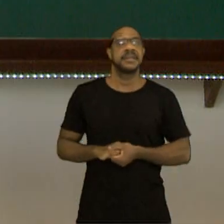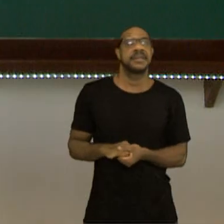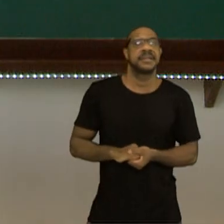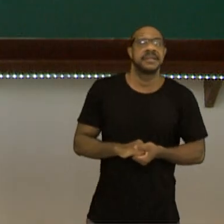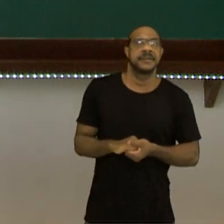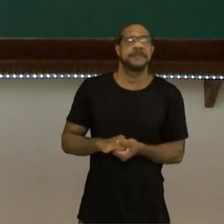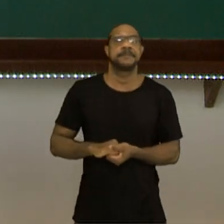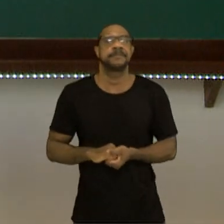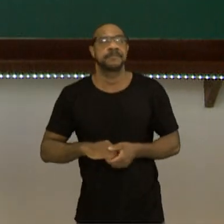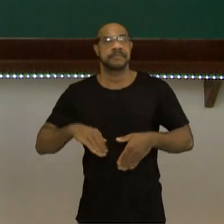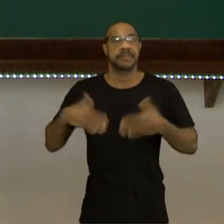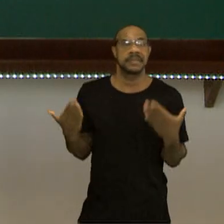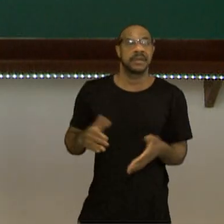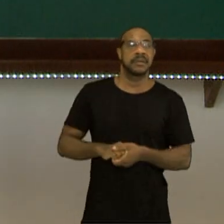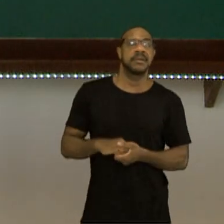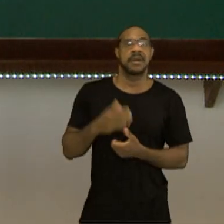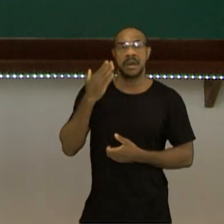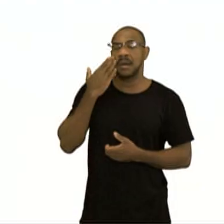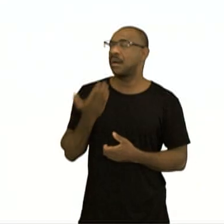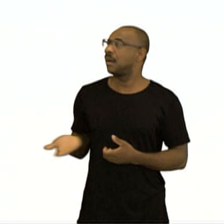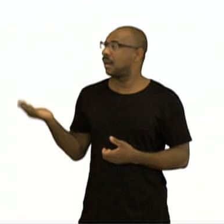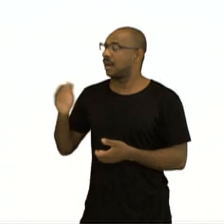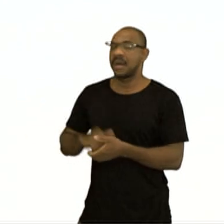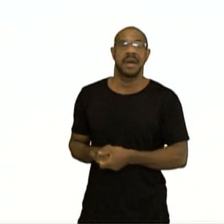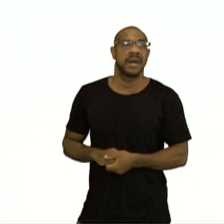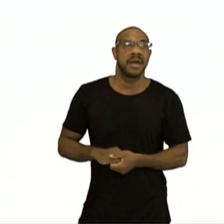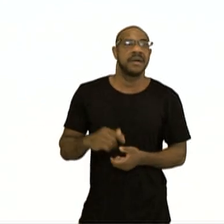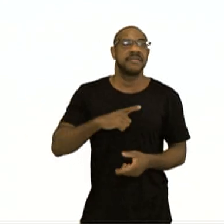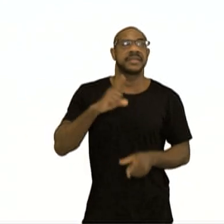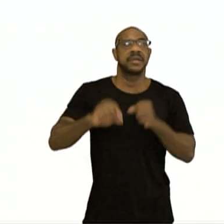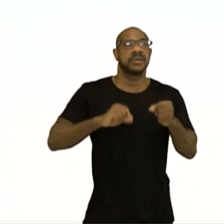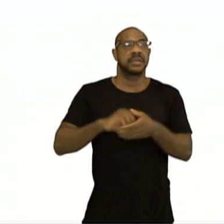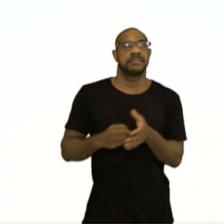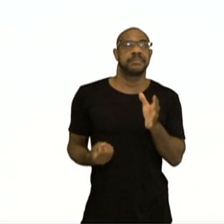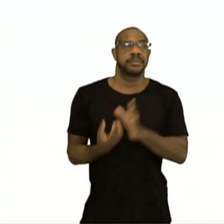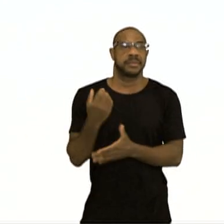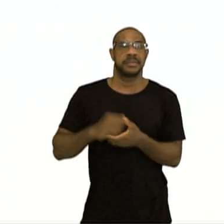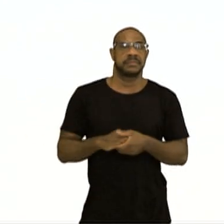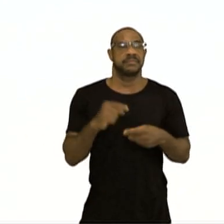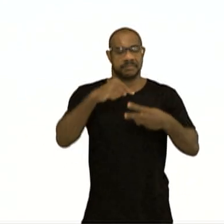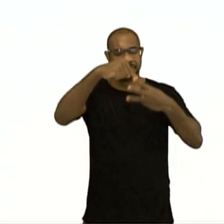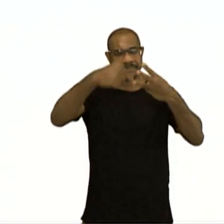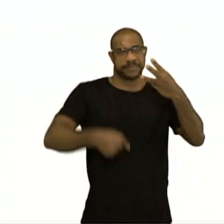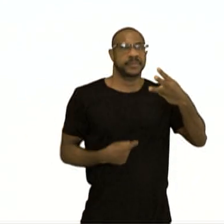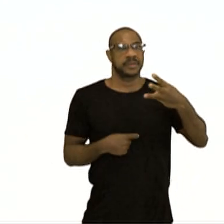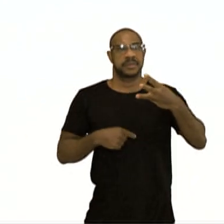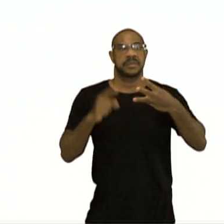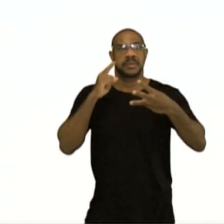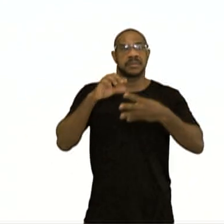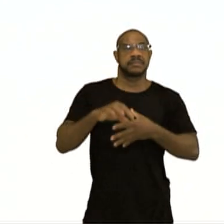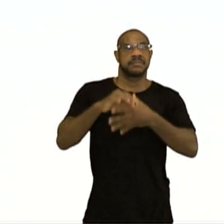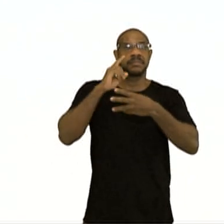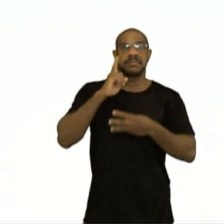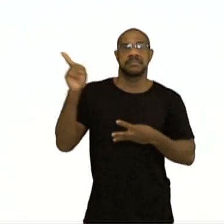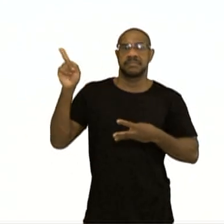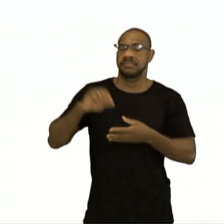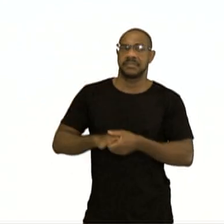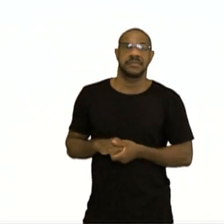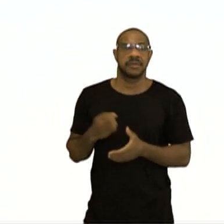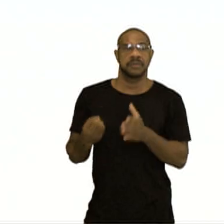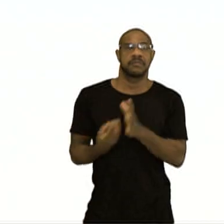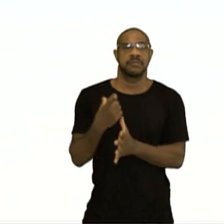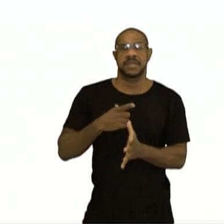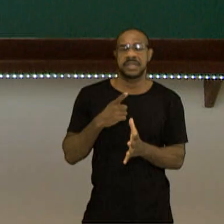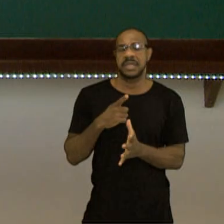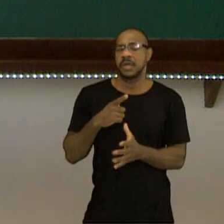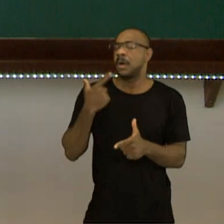1795, onde vai ser instituído o chamado governo dos girondinos, chamado Diretório, até que vai ocorrer uma